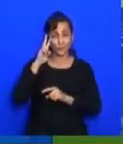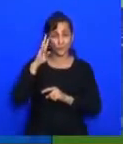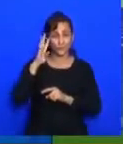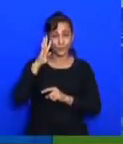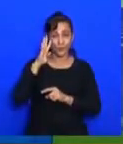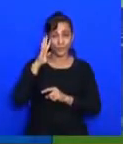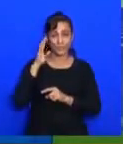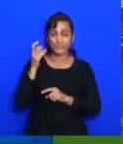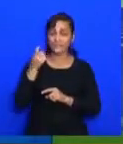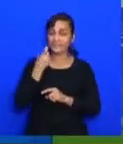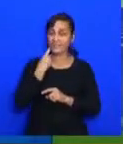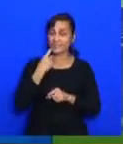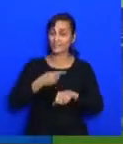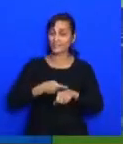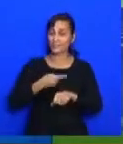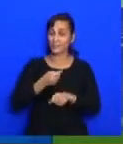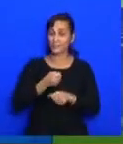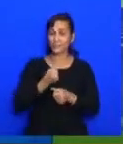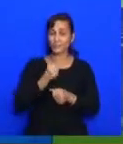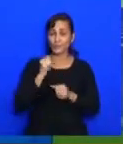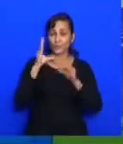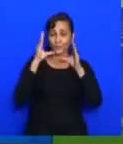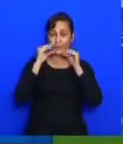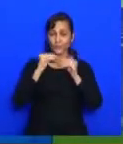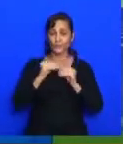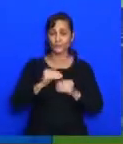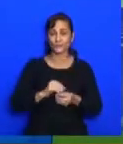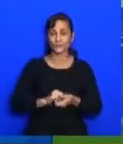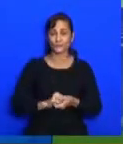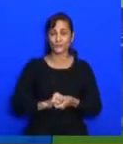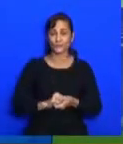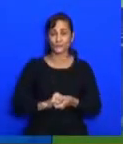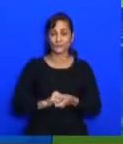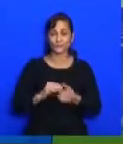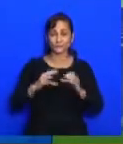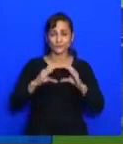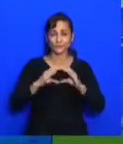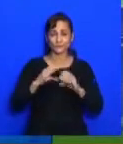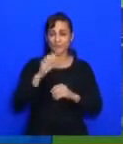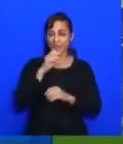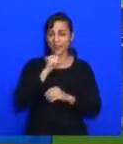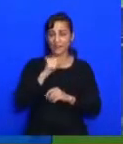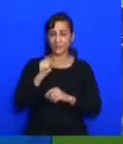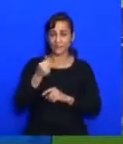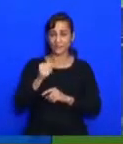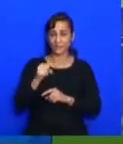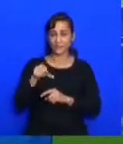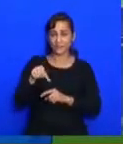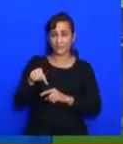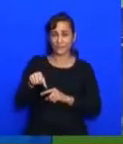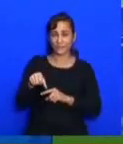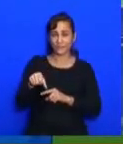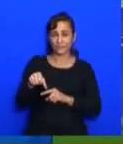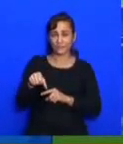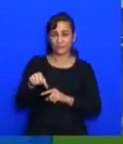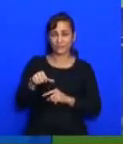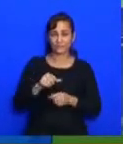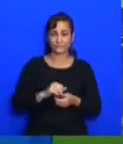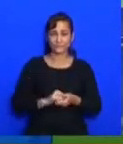segundas, quartas e sextas, sempre a partir das 8 da noite. Bola laranja, número 89.